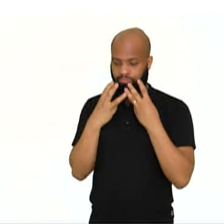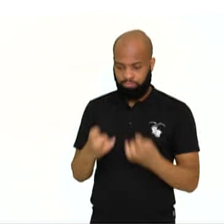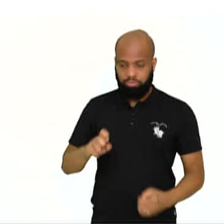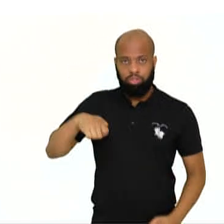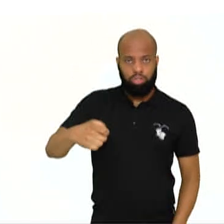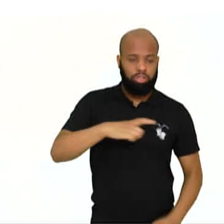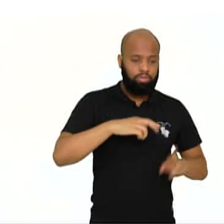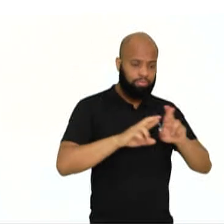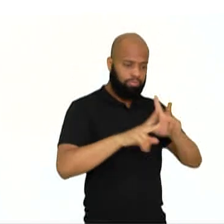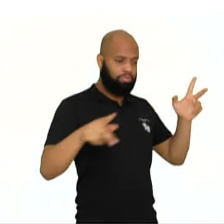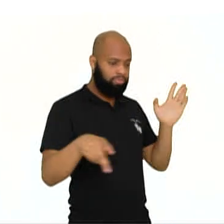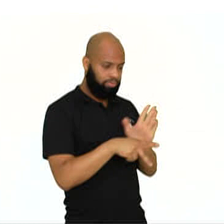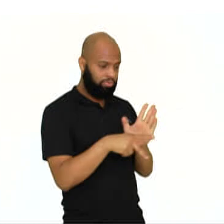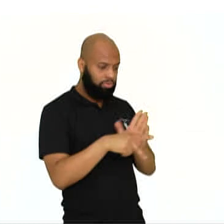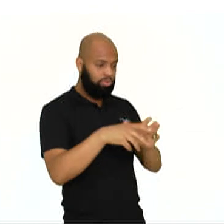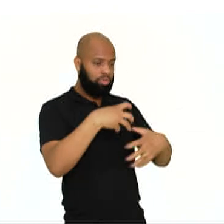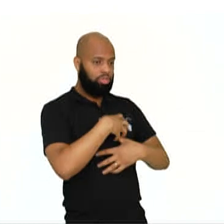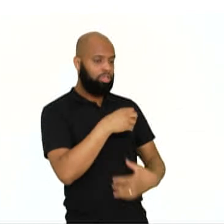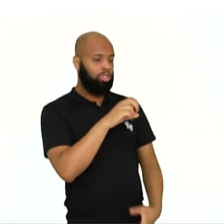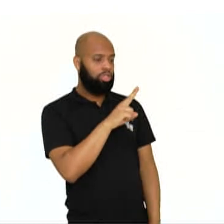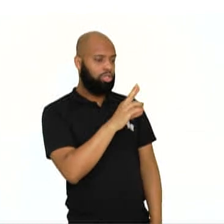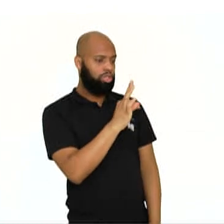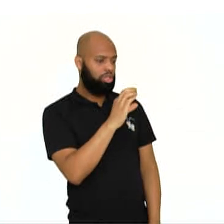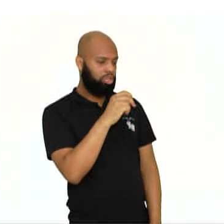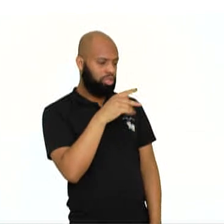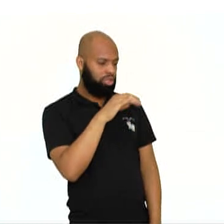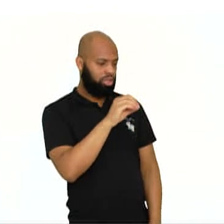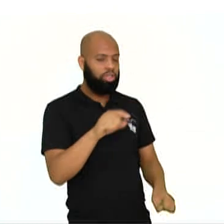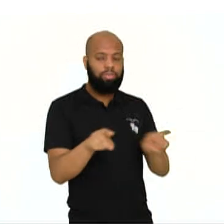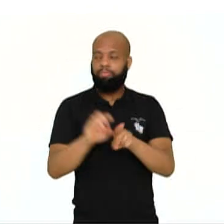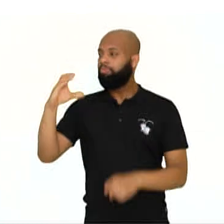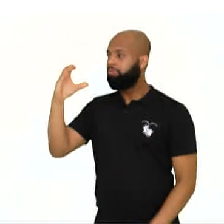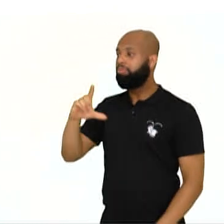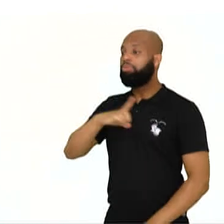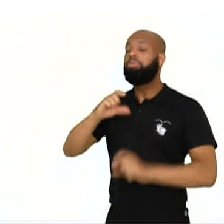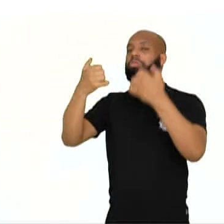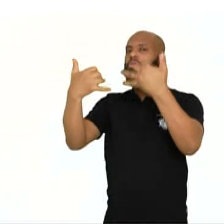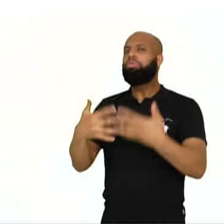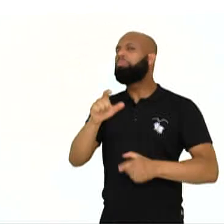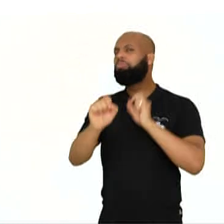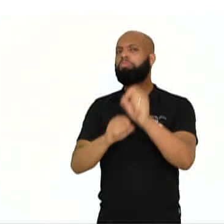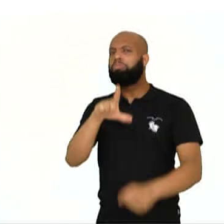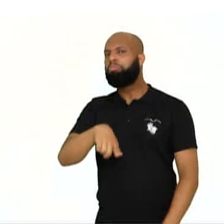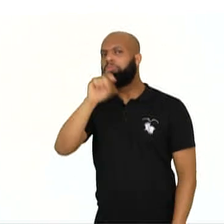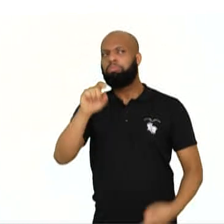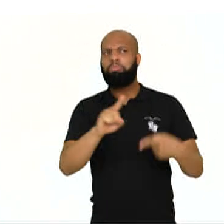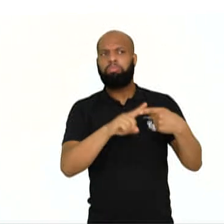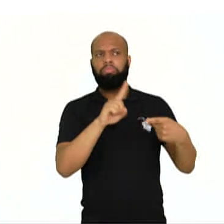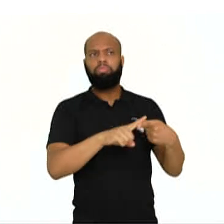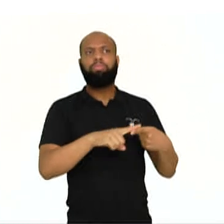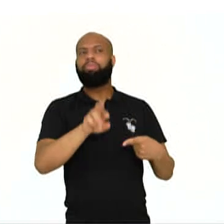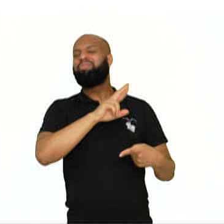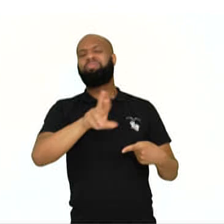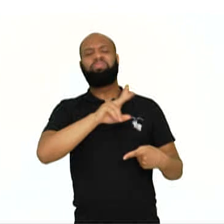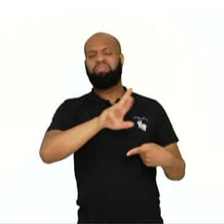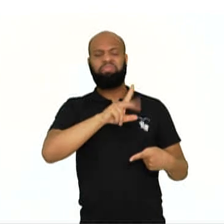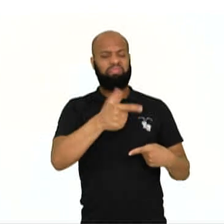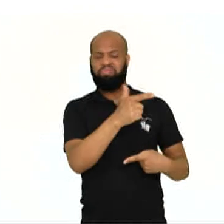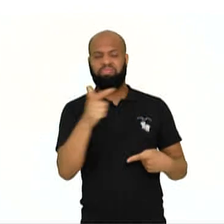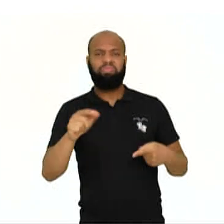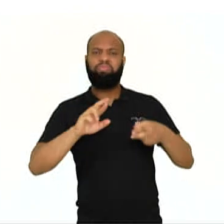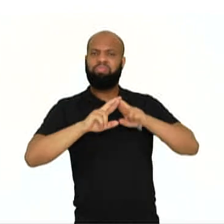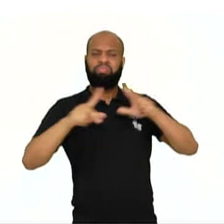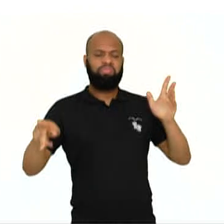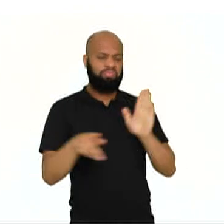as diferenças entre socialismo utópico e científico, pode-se dizer: alternativa A, não há diferenças